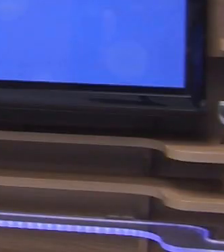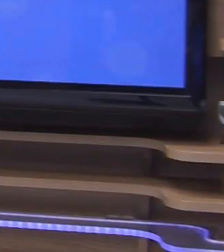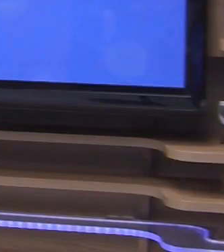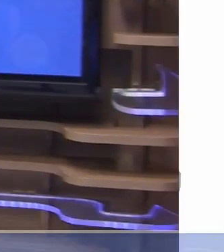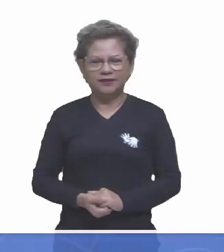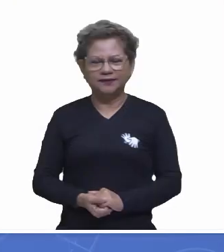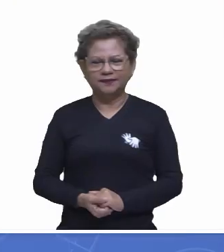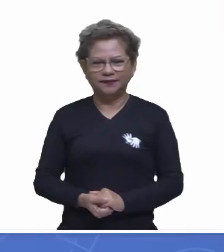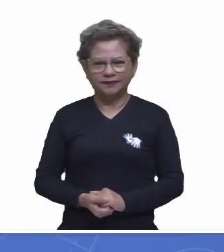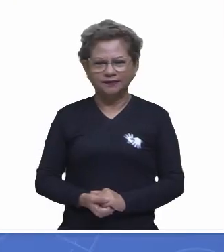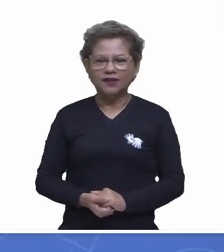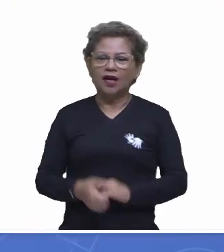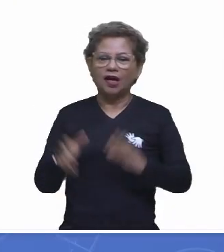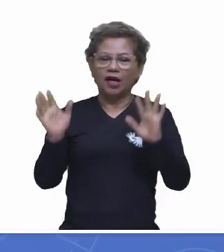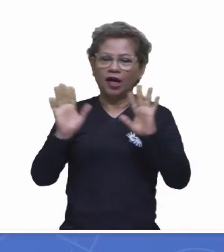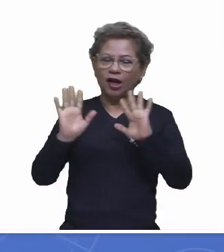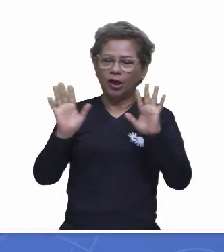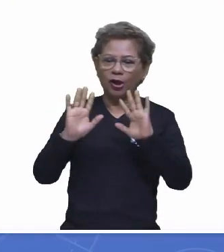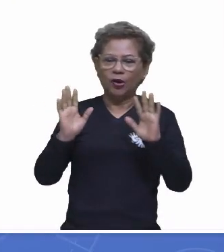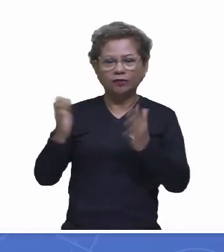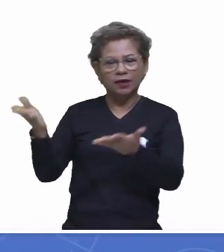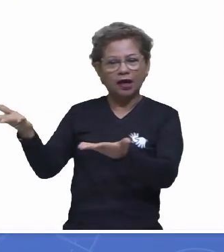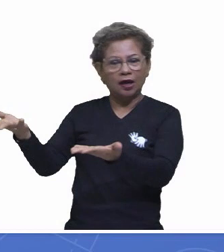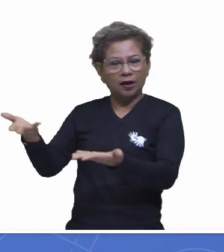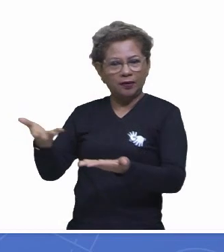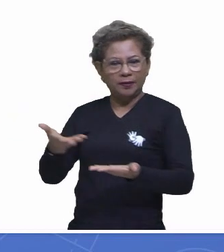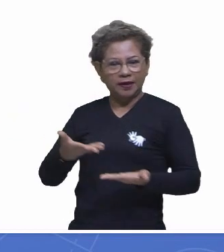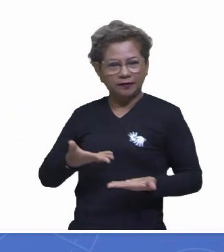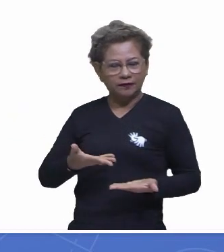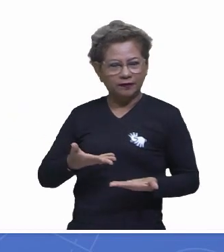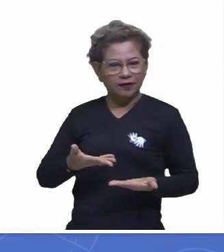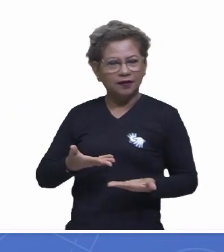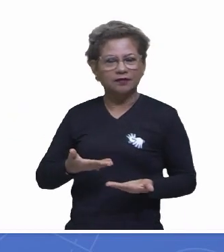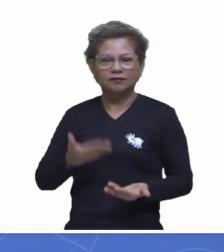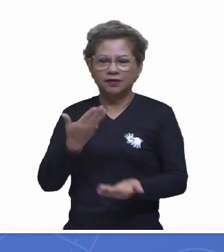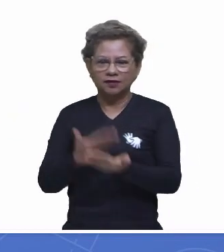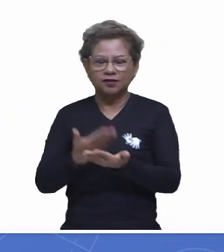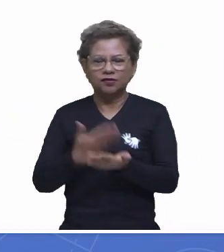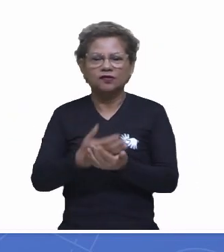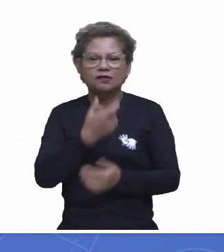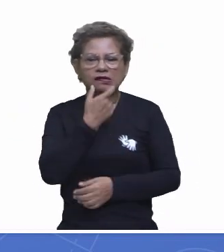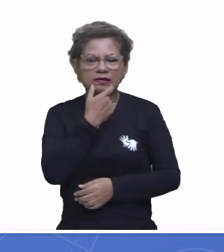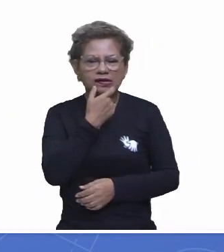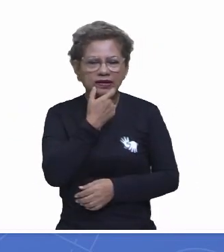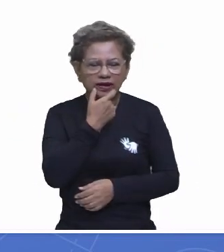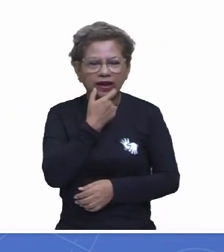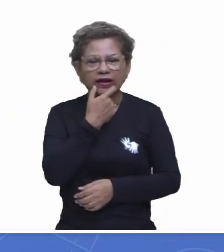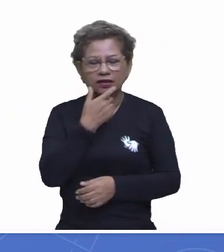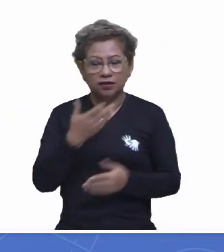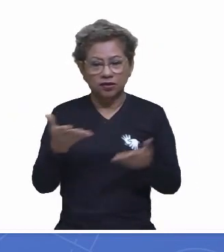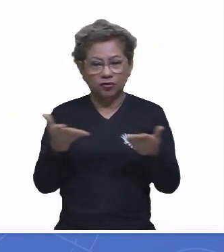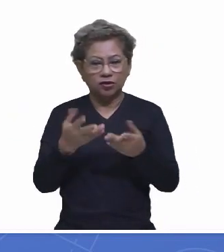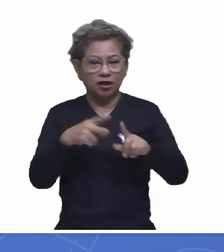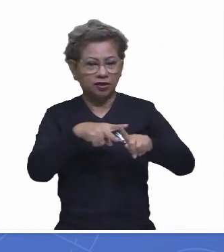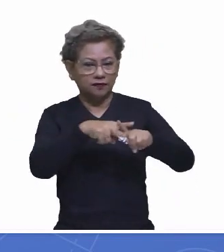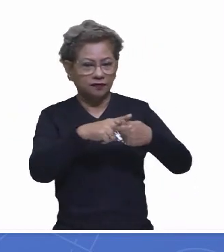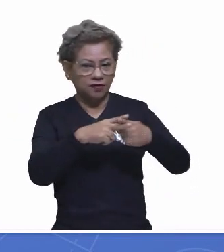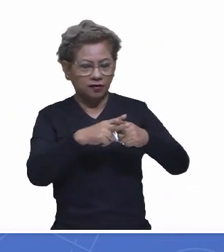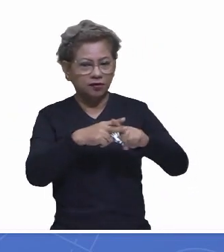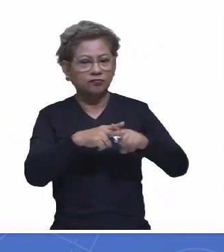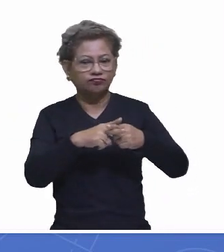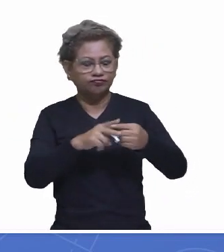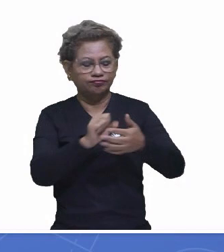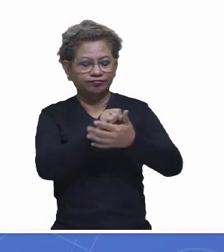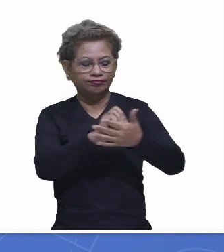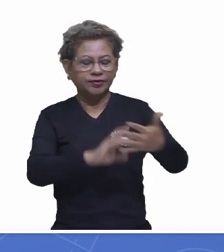Hello, dear students, teachers, welcome. Bem-vindo aí à nossa aula de língua inglesa. Hoje, então, nós vamos aí para a correção do nosso exercitando, né?